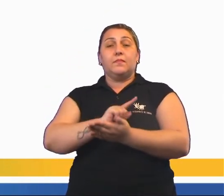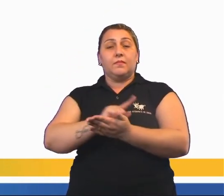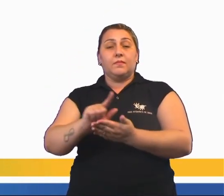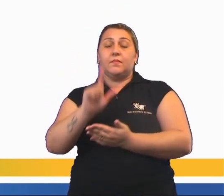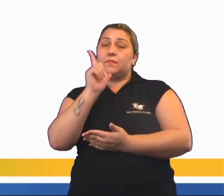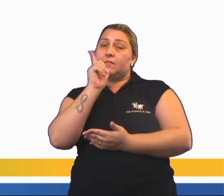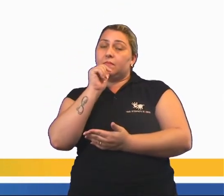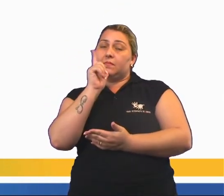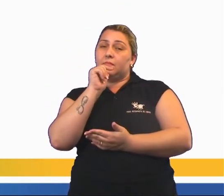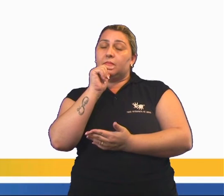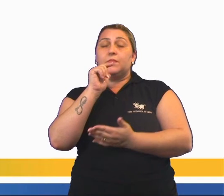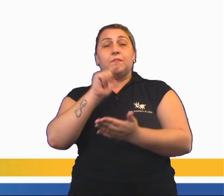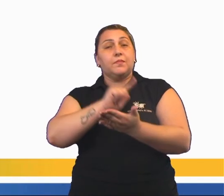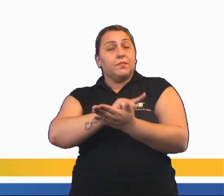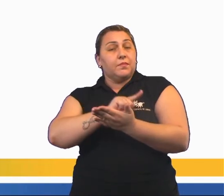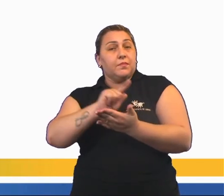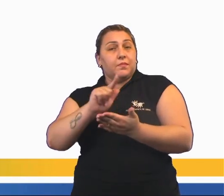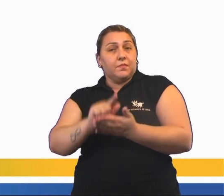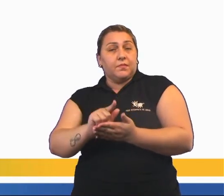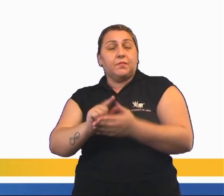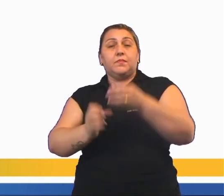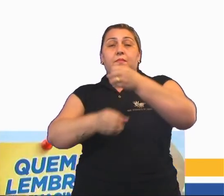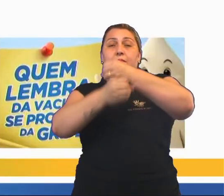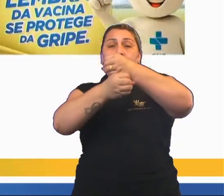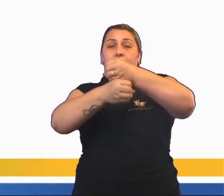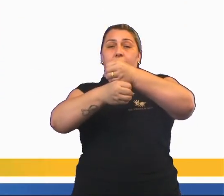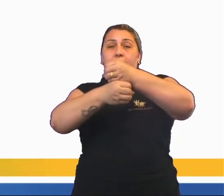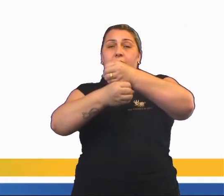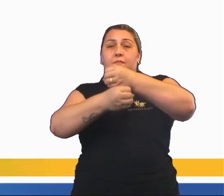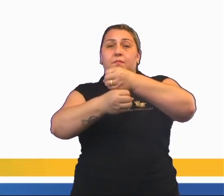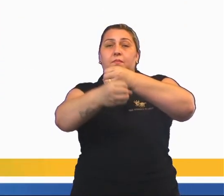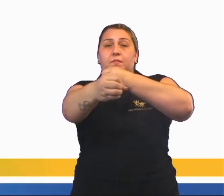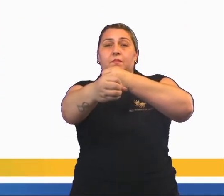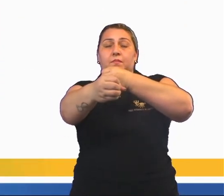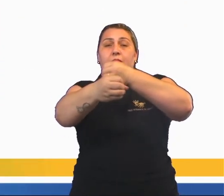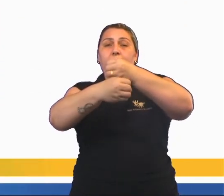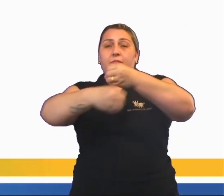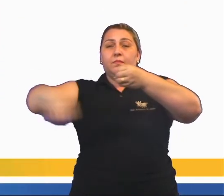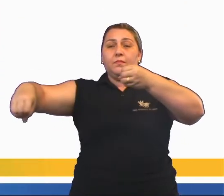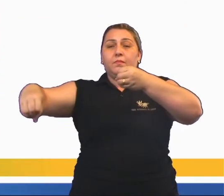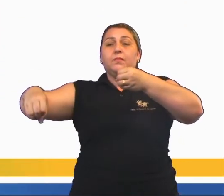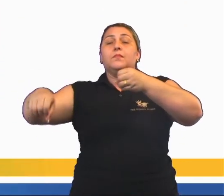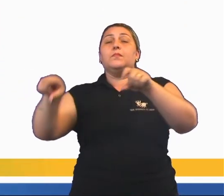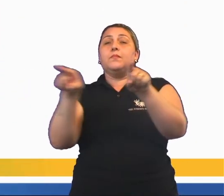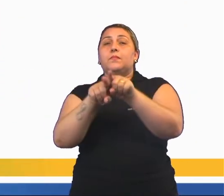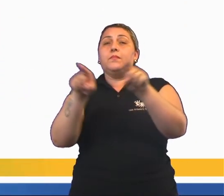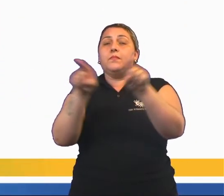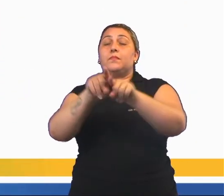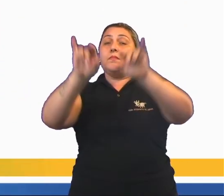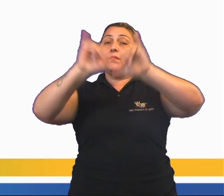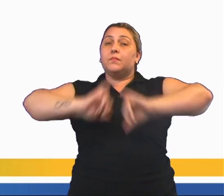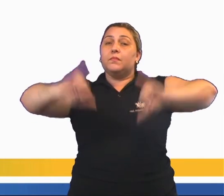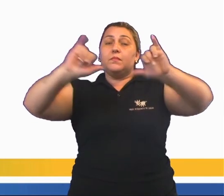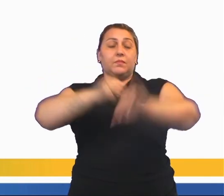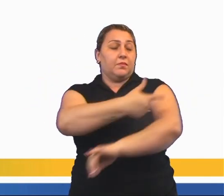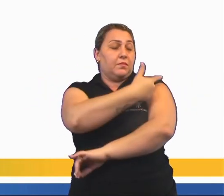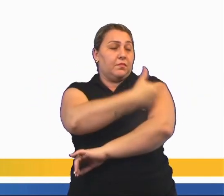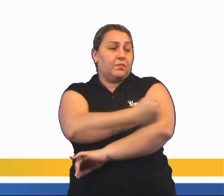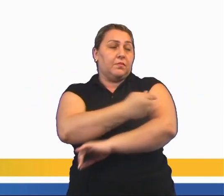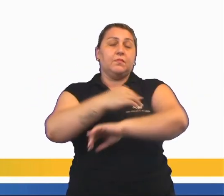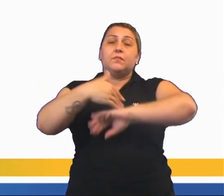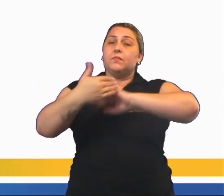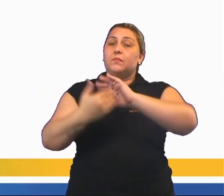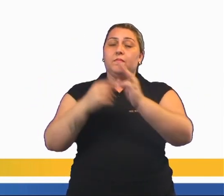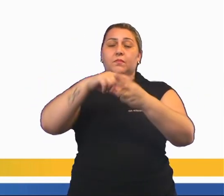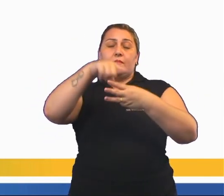estação de água, o tratamento de esgotos e também as campanhas de vacinação. Todos